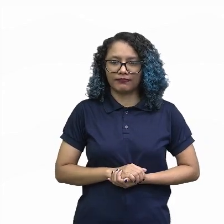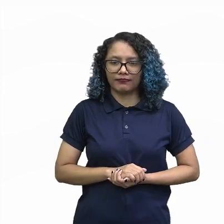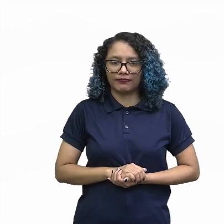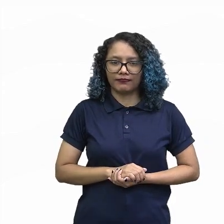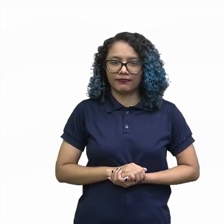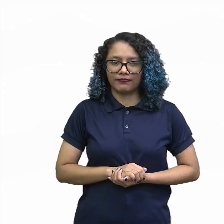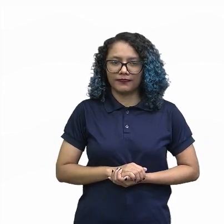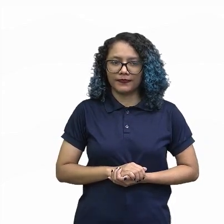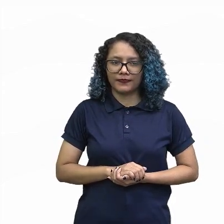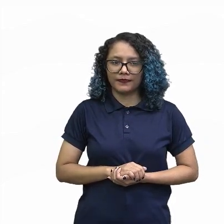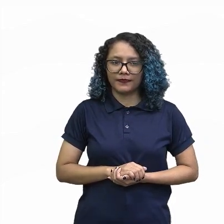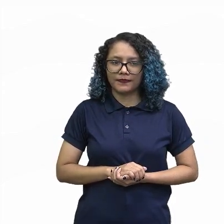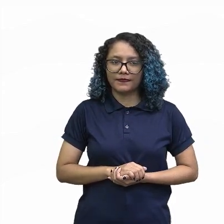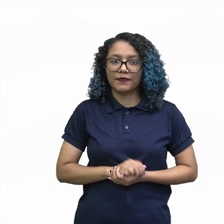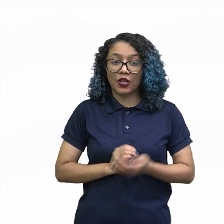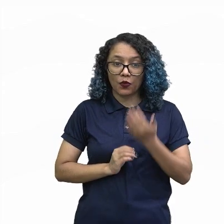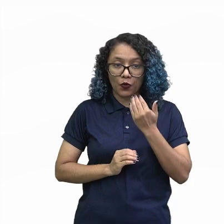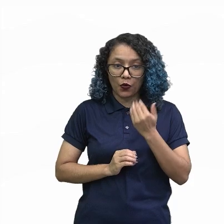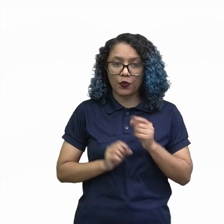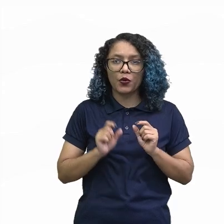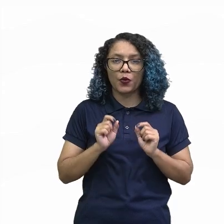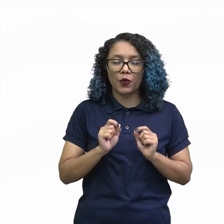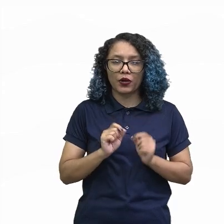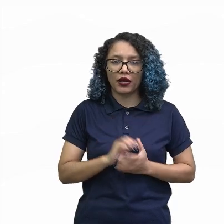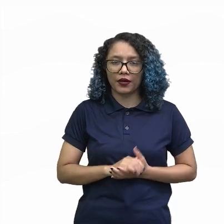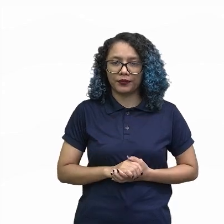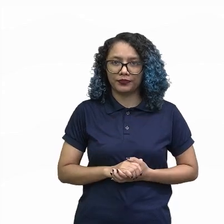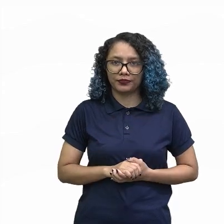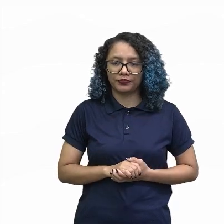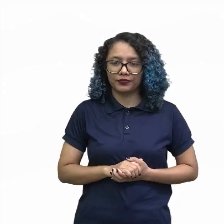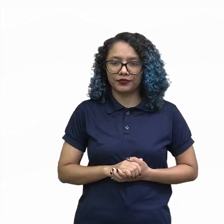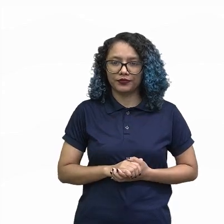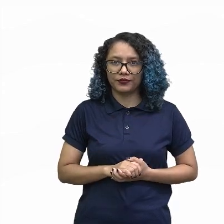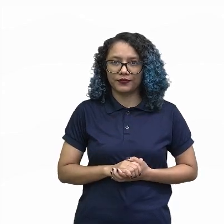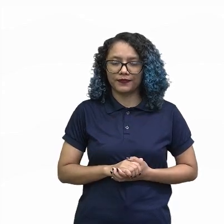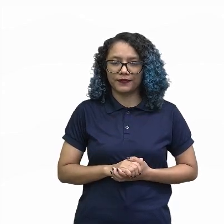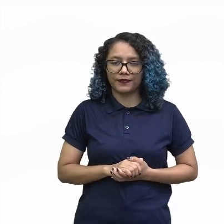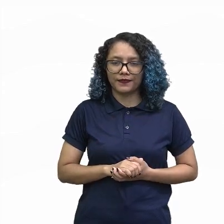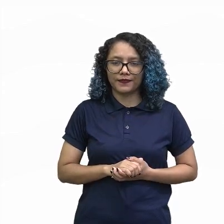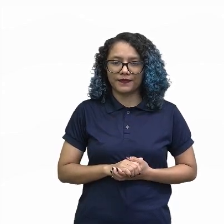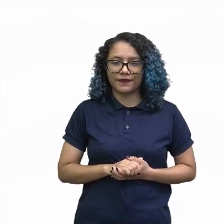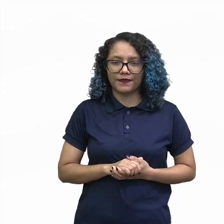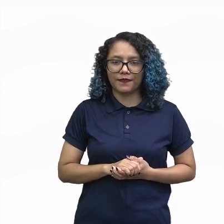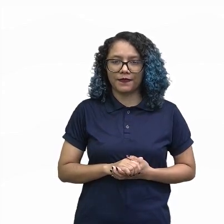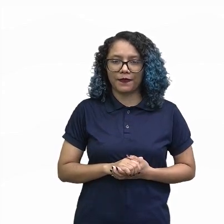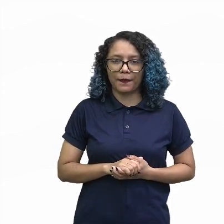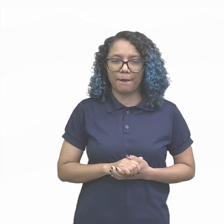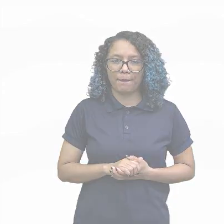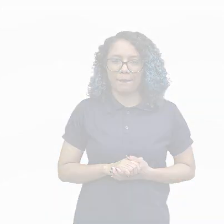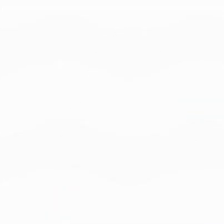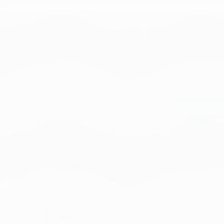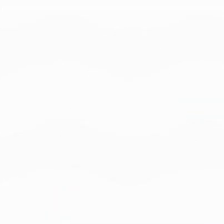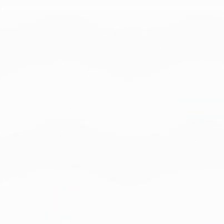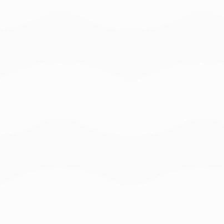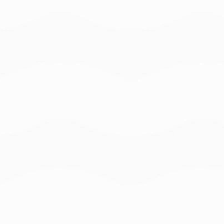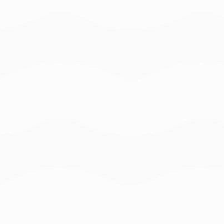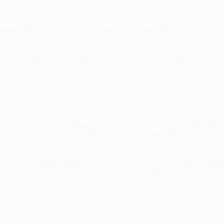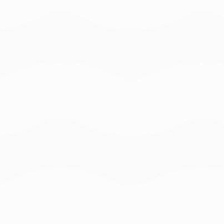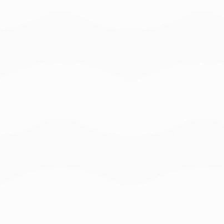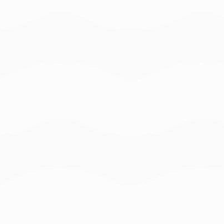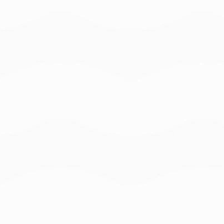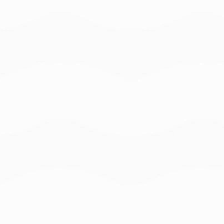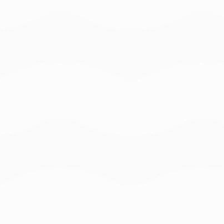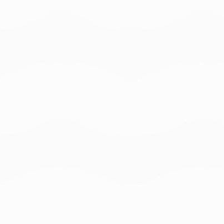nos alimentamos, a gente precisa pegar o açúcar que está presente no nosso sangue e colocar nas nossas células que vão produzir